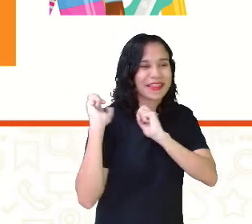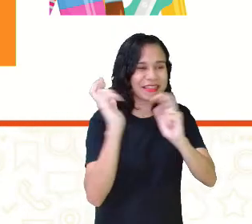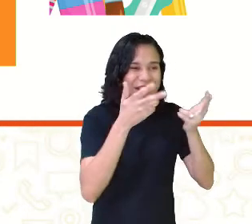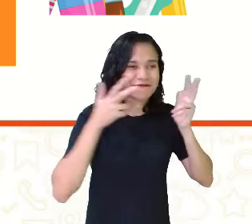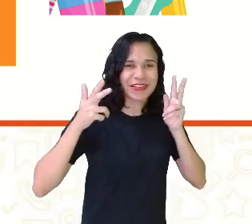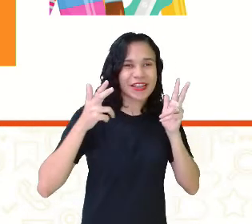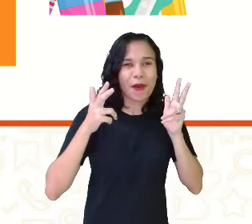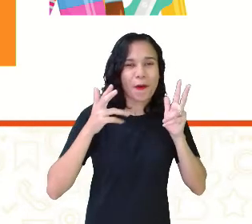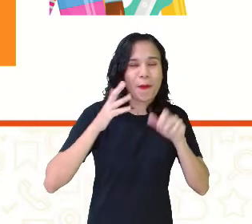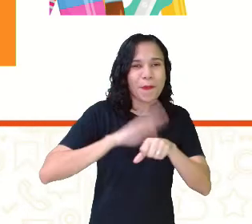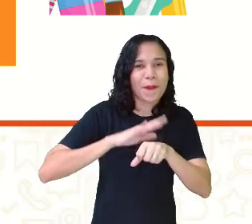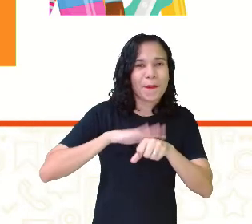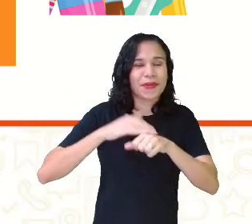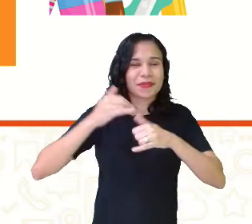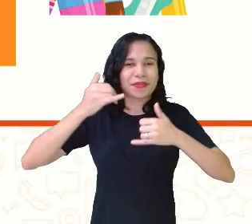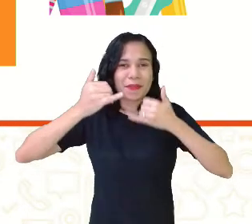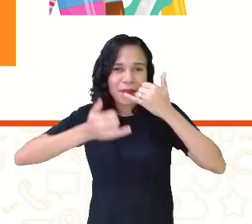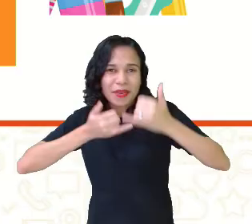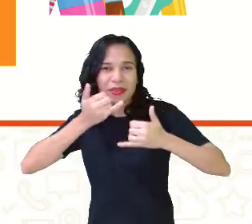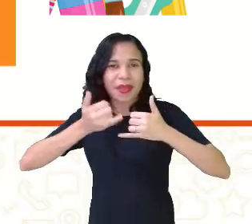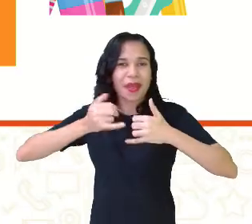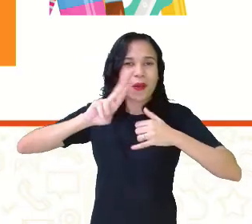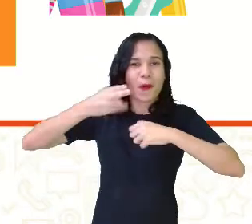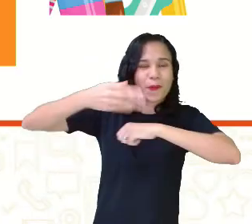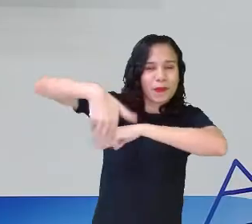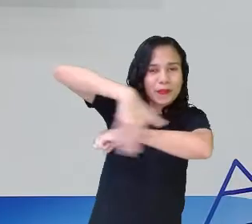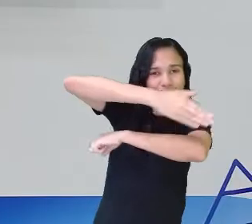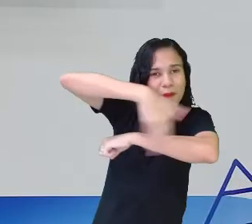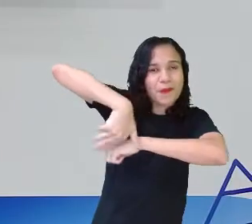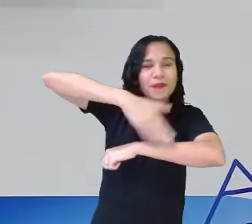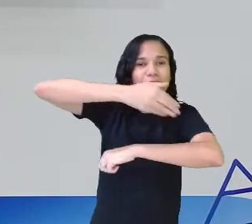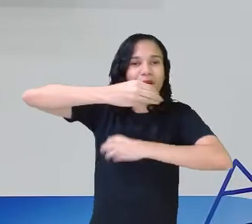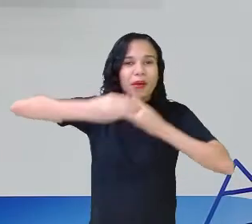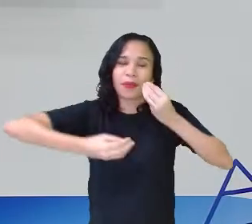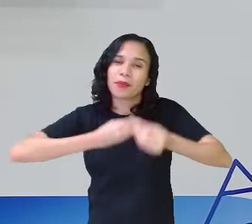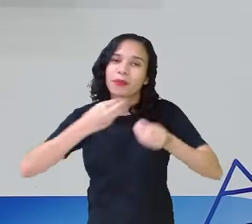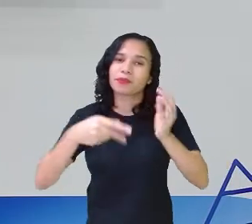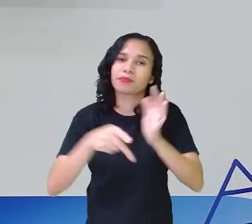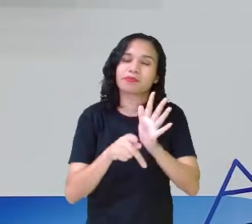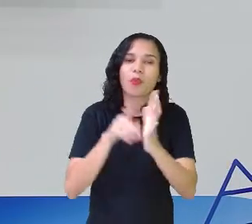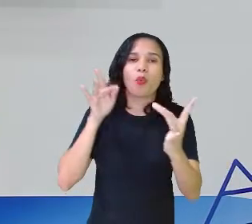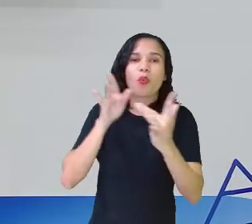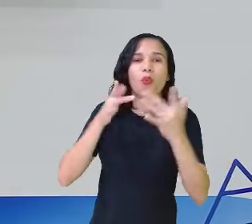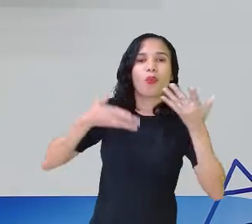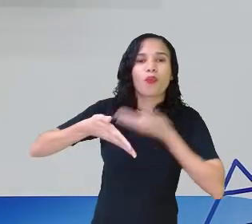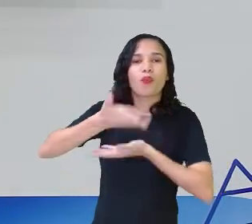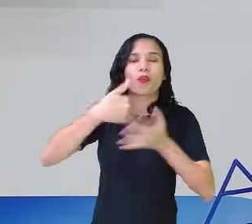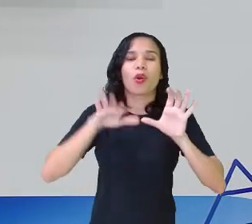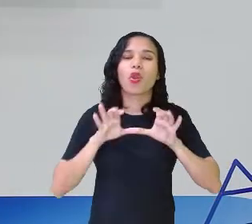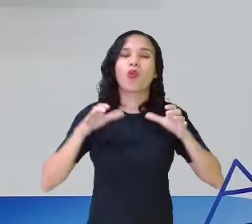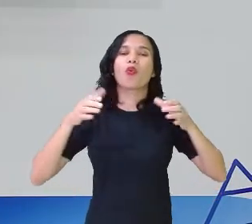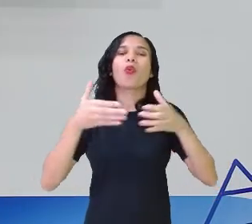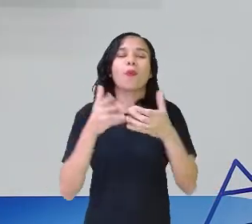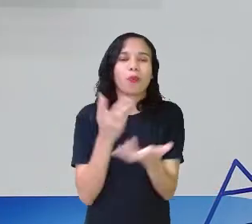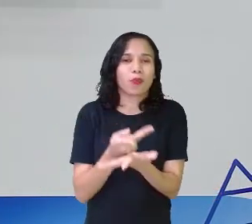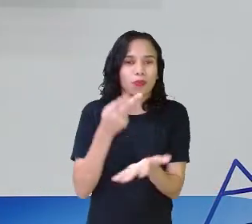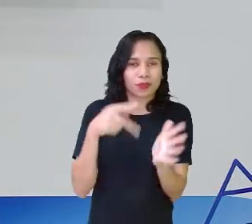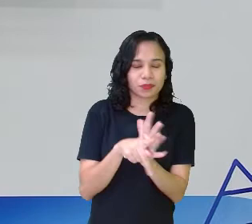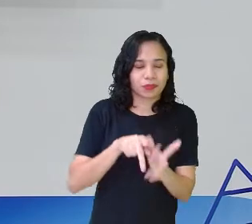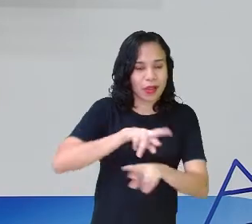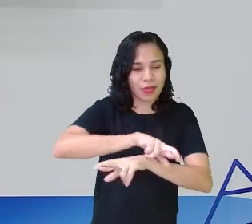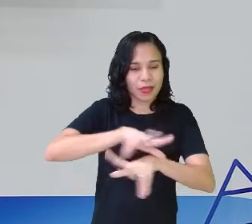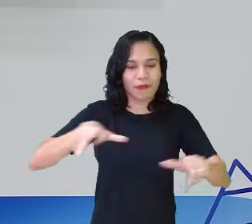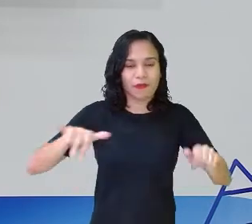de deleite, de recreação, na rua, as questões relacionadas às interações comunitárias que acontecem em